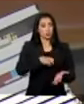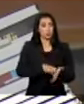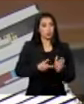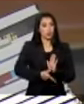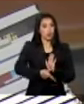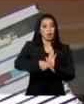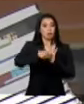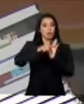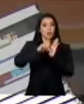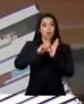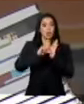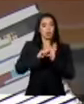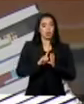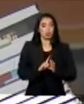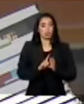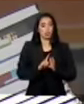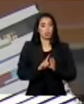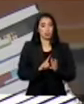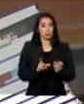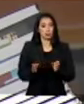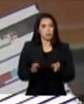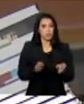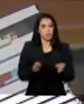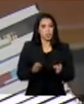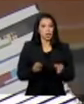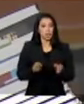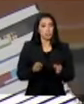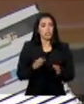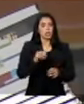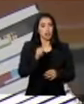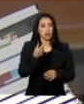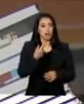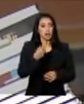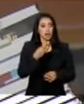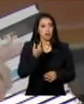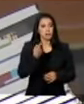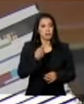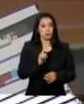posteriores à apreciação desta ação, ou